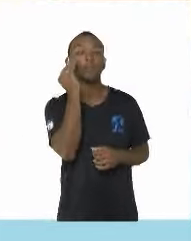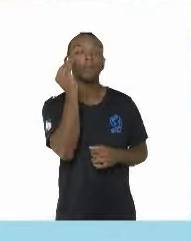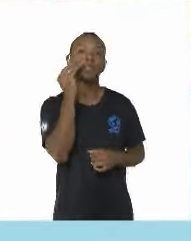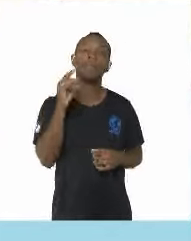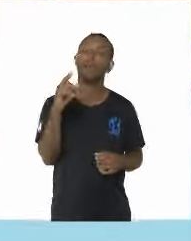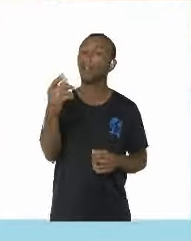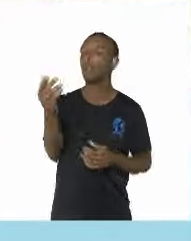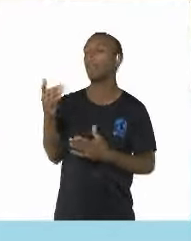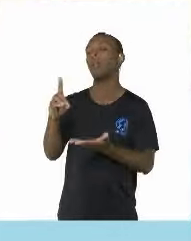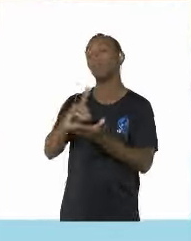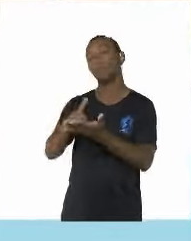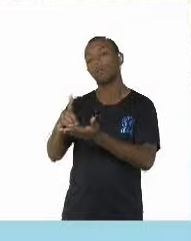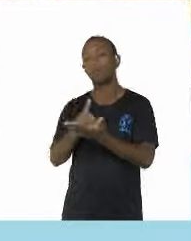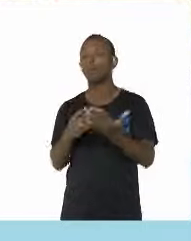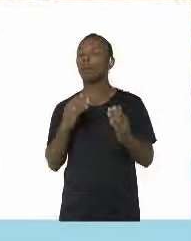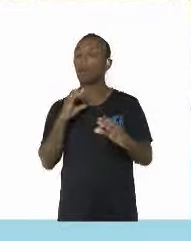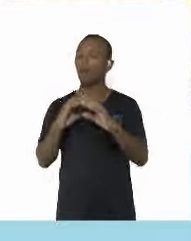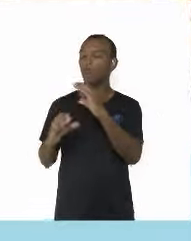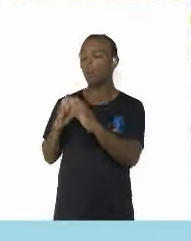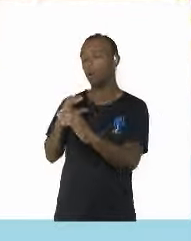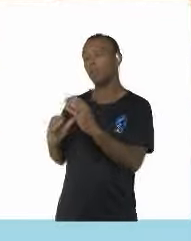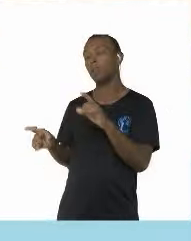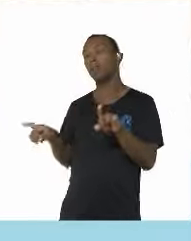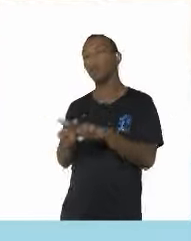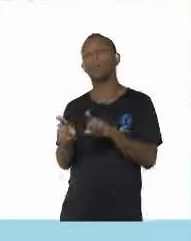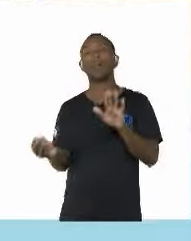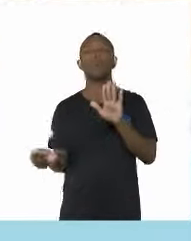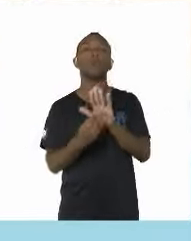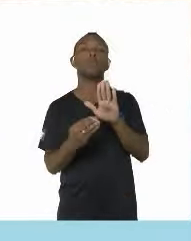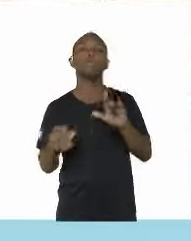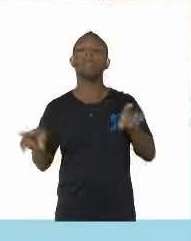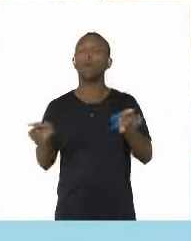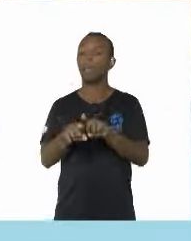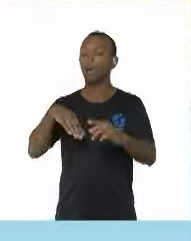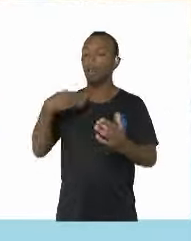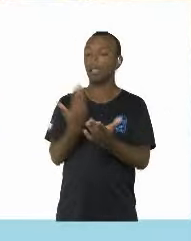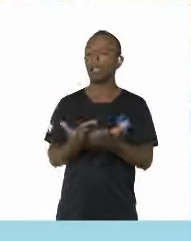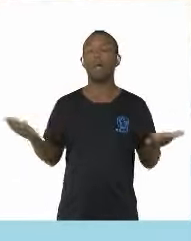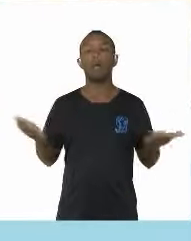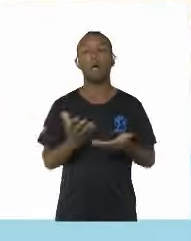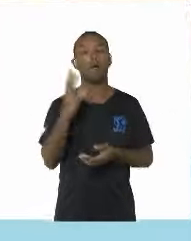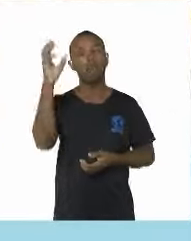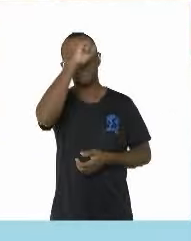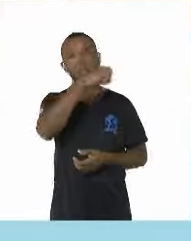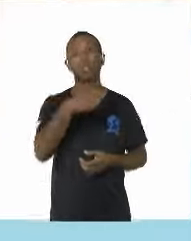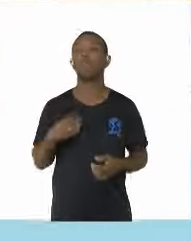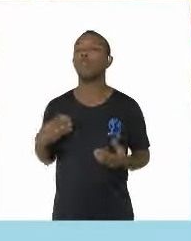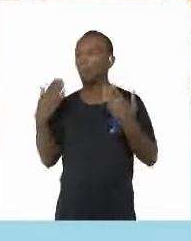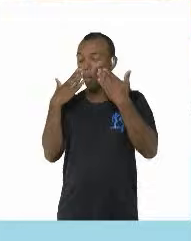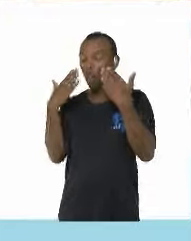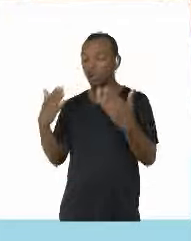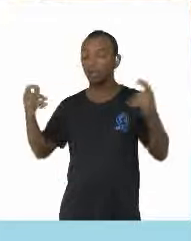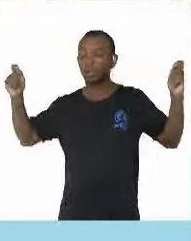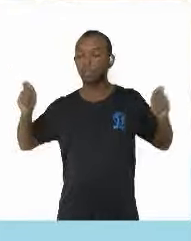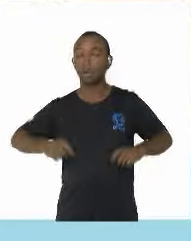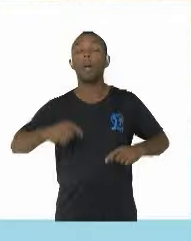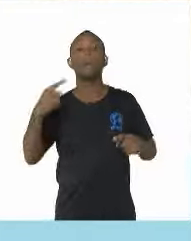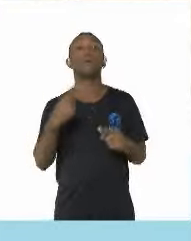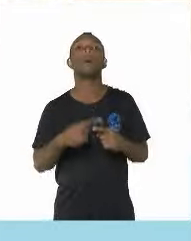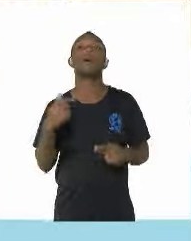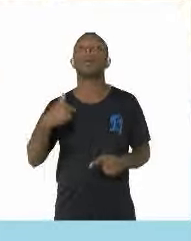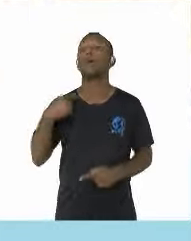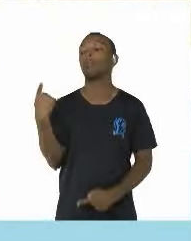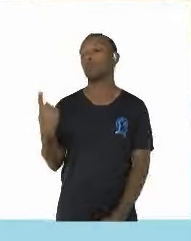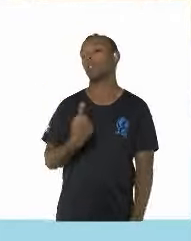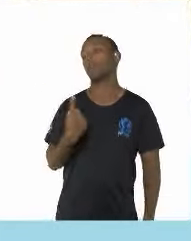esses designers e de trocar e de mostrar e de compartilhar tudo que eu tinha aprendido até ali, né? Que eu aprendi sozinha, porque eu nunca trabalhei numa